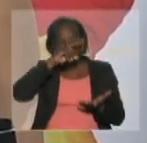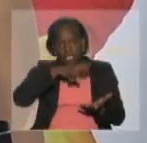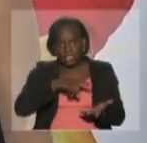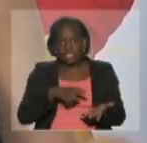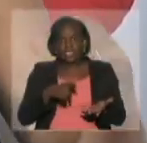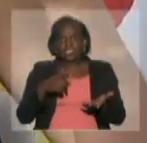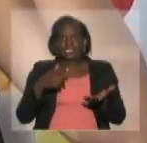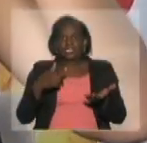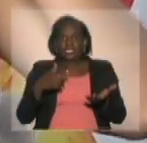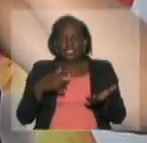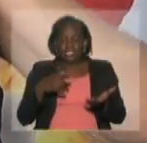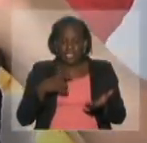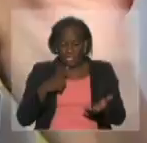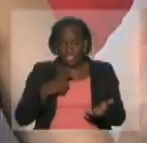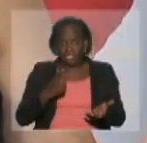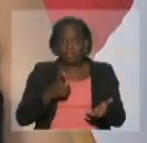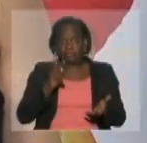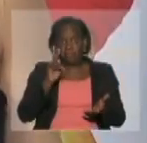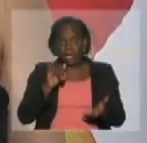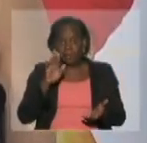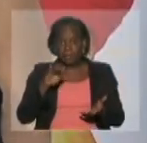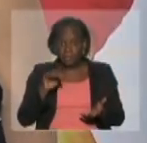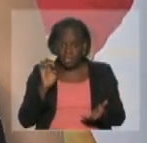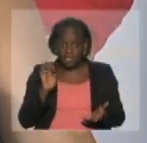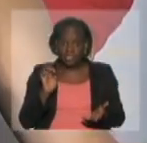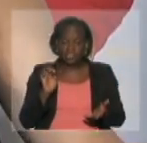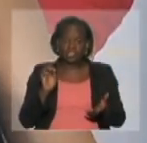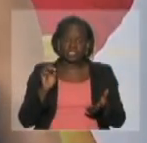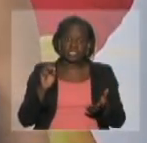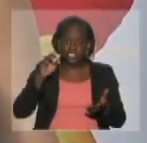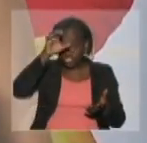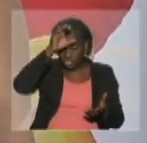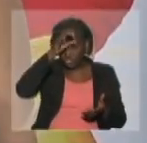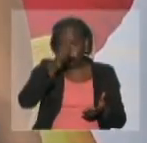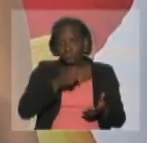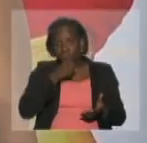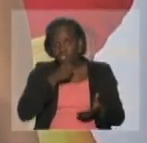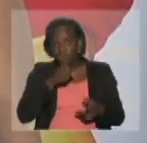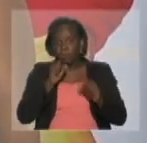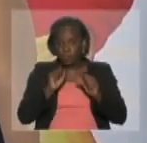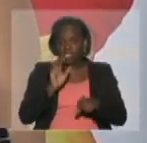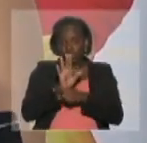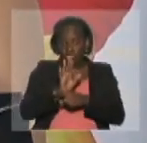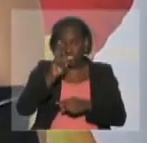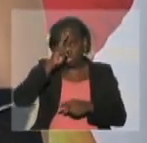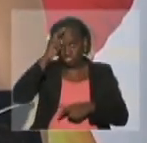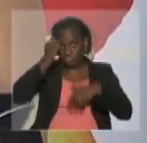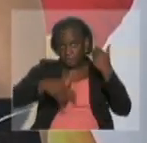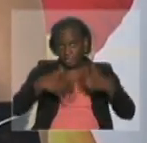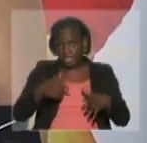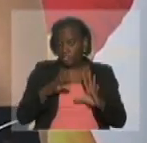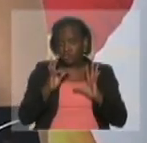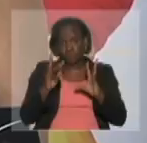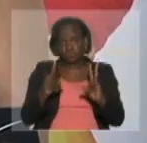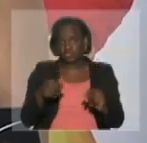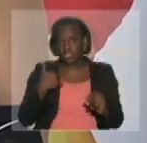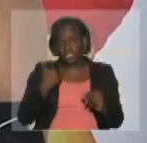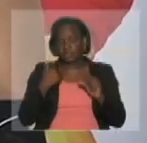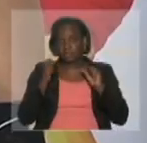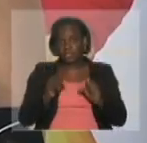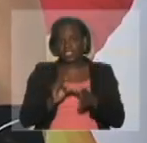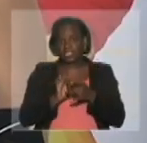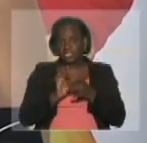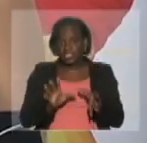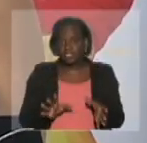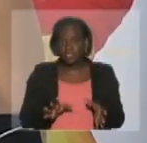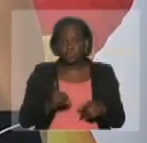assim, contando que pais e mães, tios, avós podem ser mediadores, eu diria que todas, sabe?